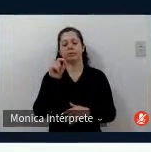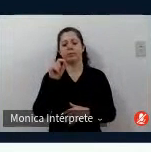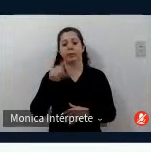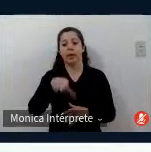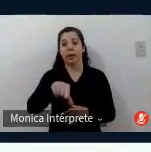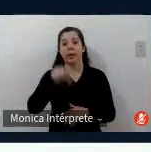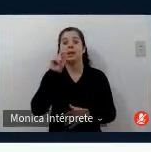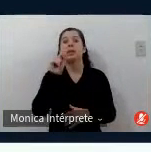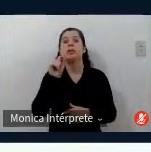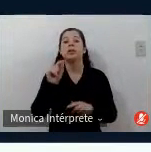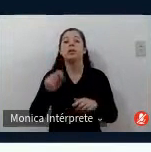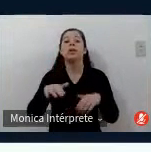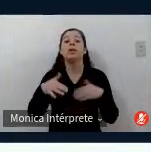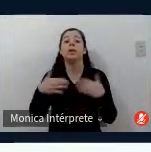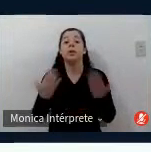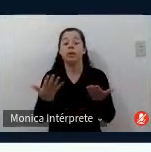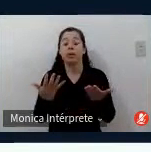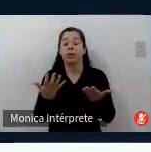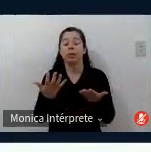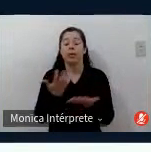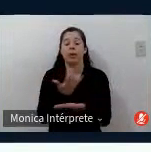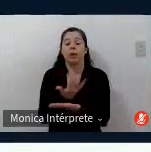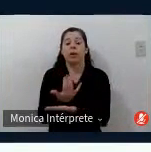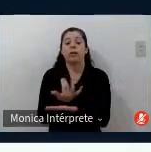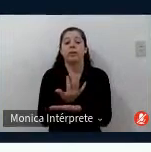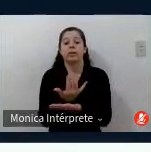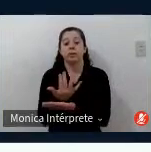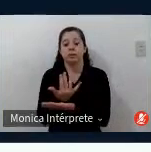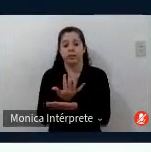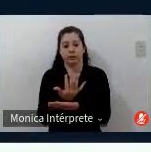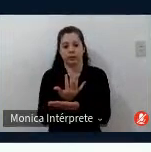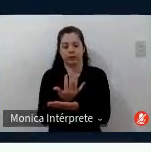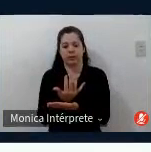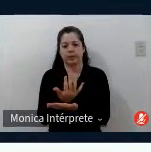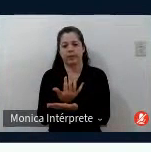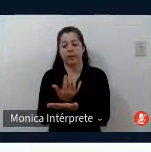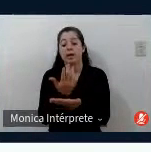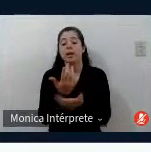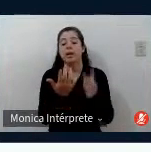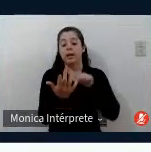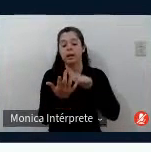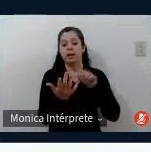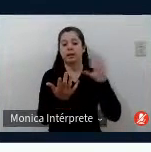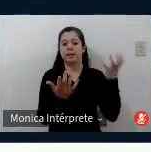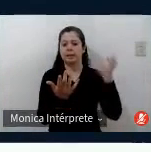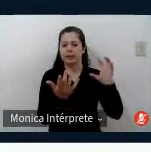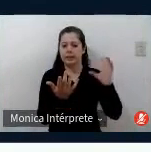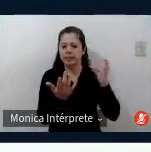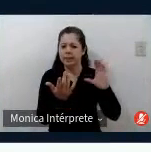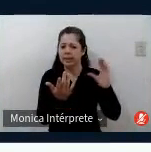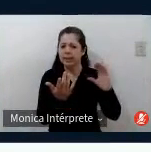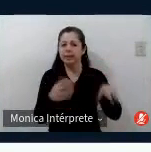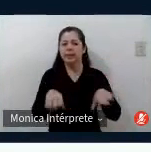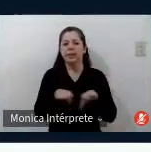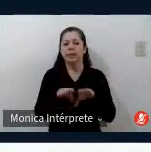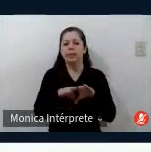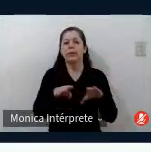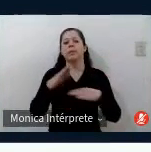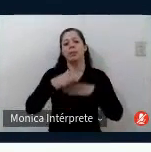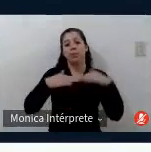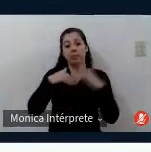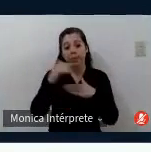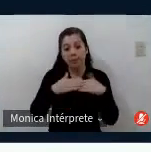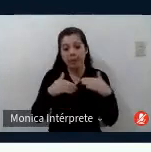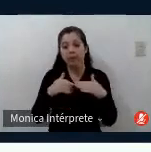ciência, né, e também uma prática contra-hegemônica, né, e ela tem um potencial muito grande de